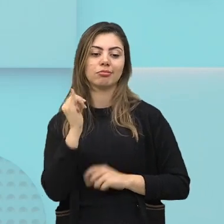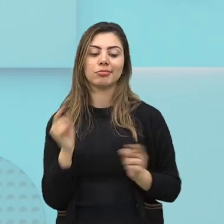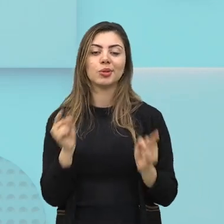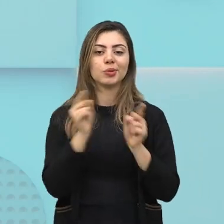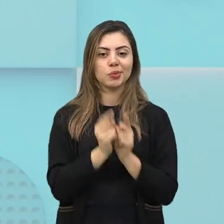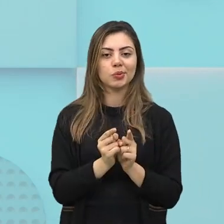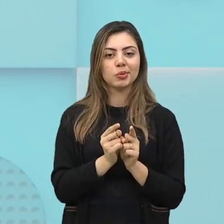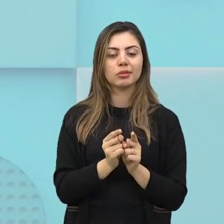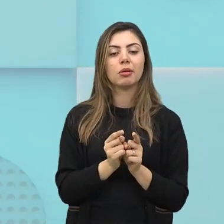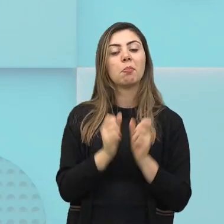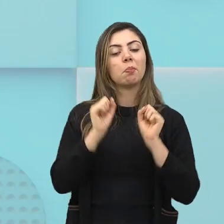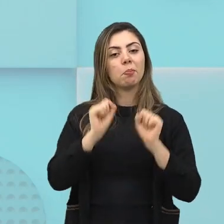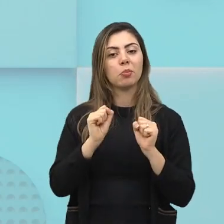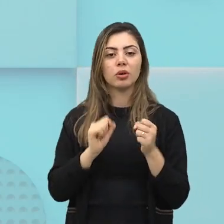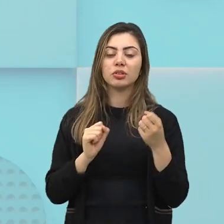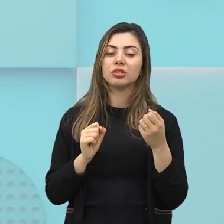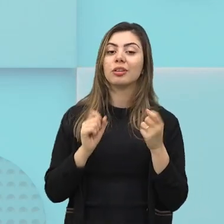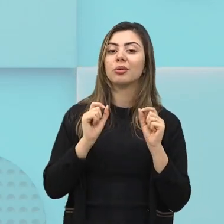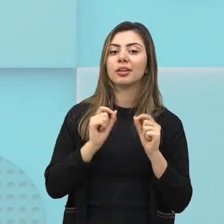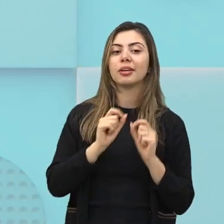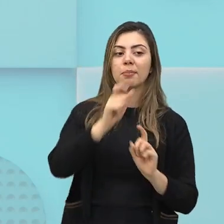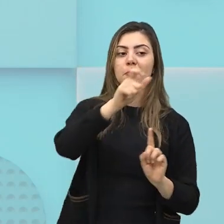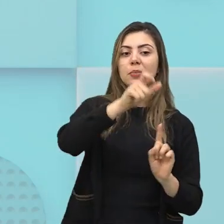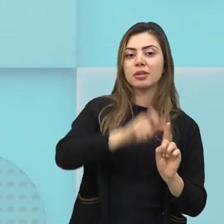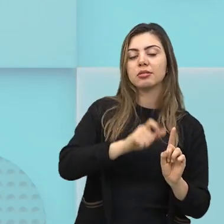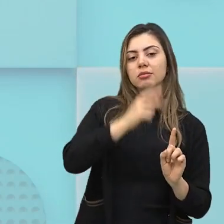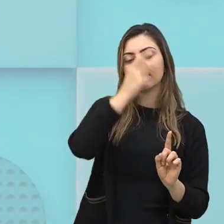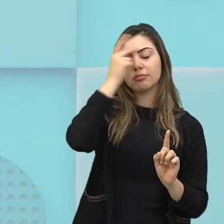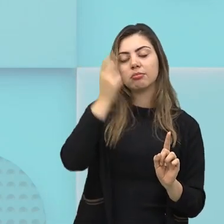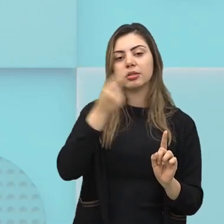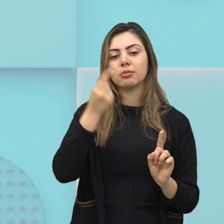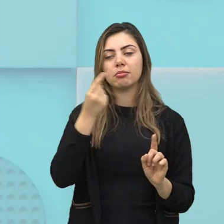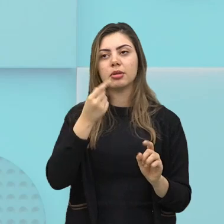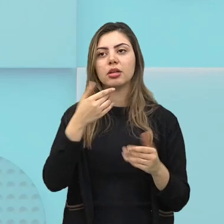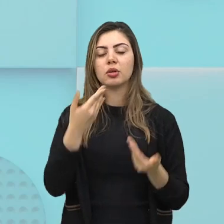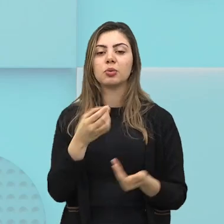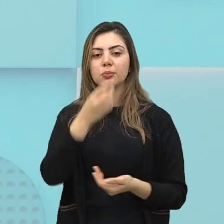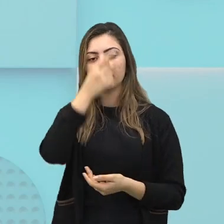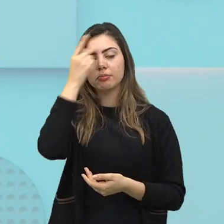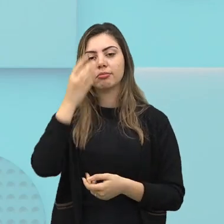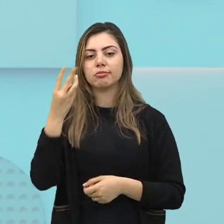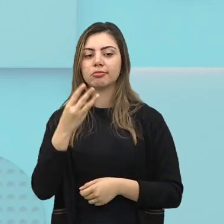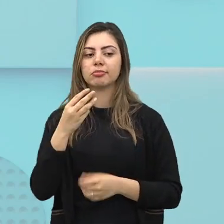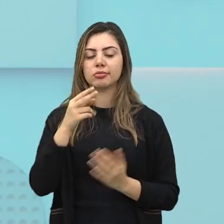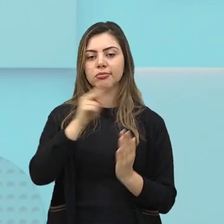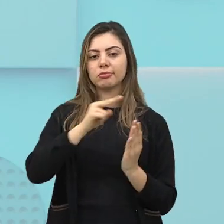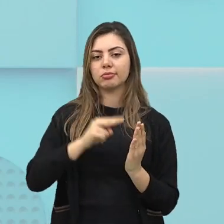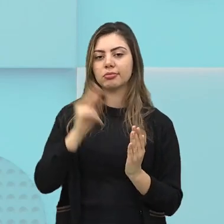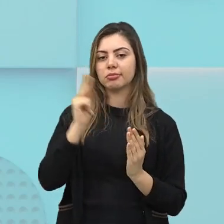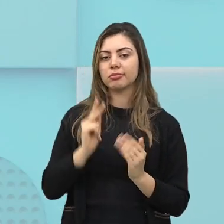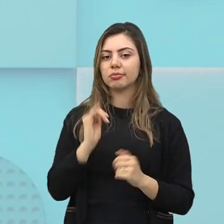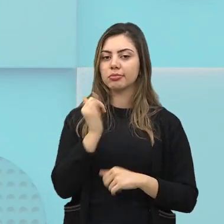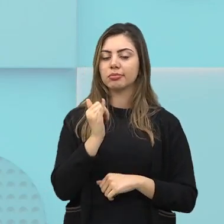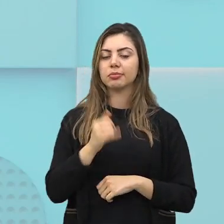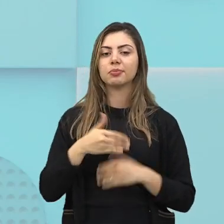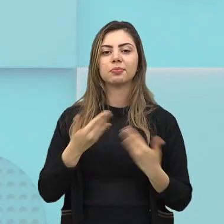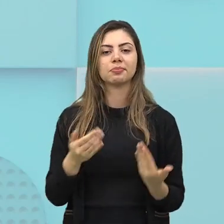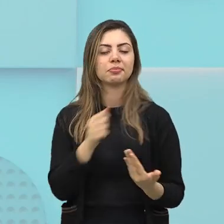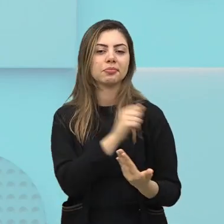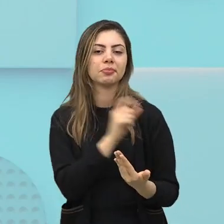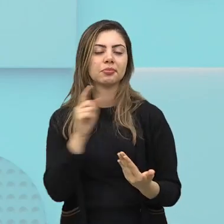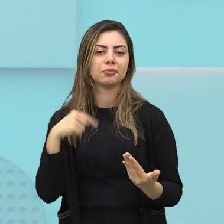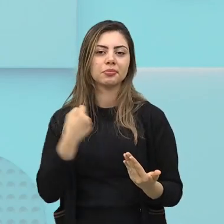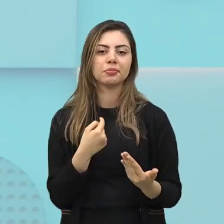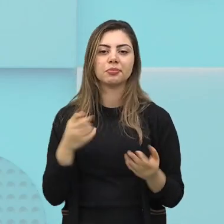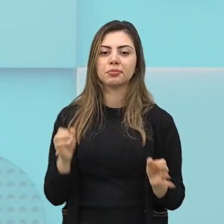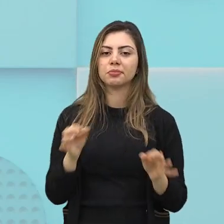que pode apresentar aí o narrador em primeira ou terceira pessoa. Pois bem, turmas, ficamos por